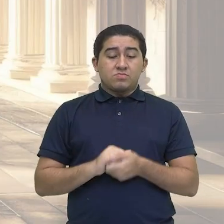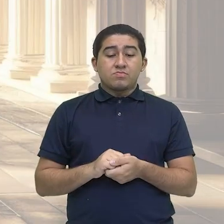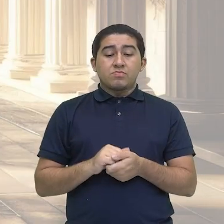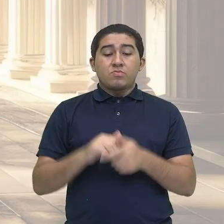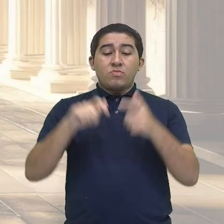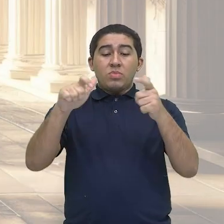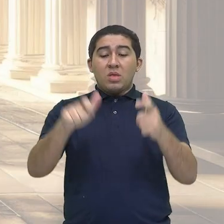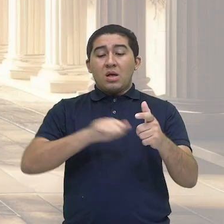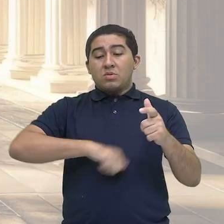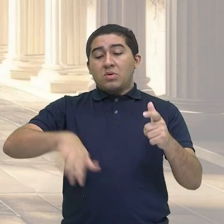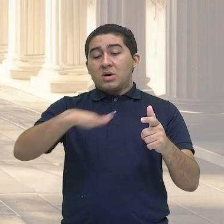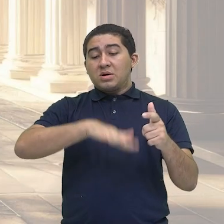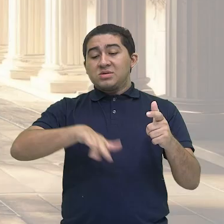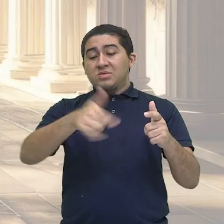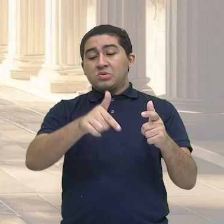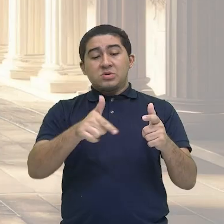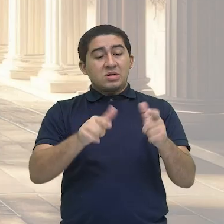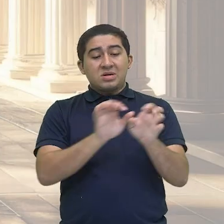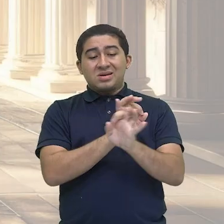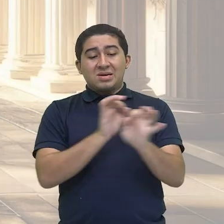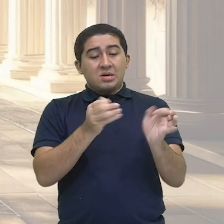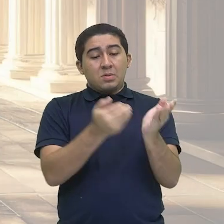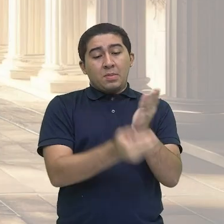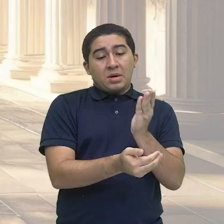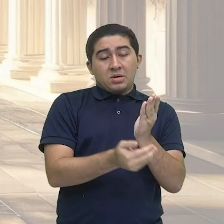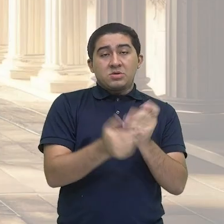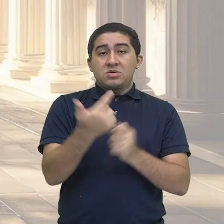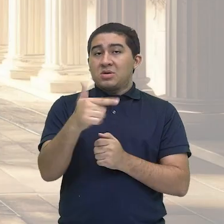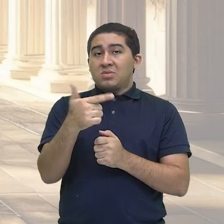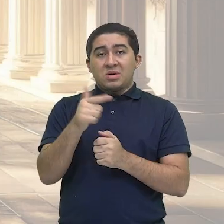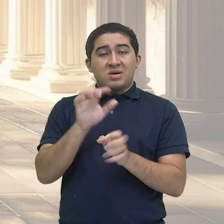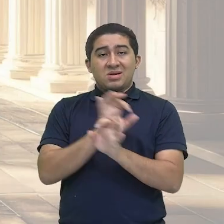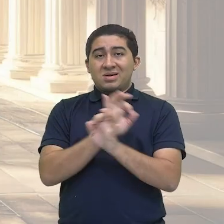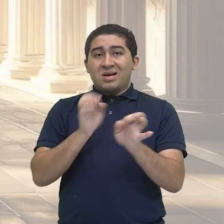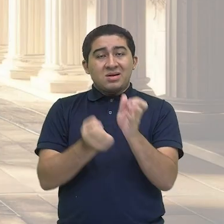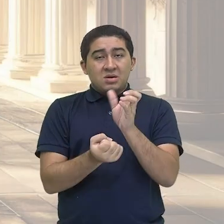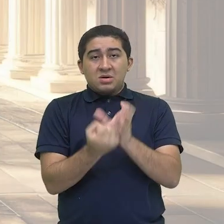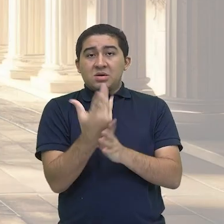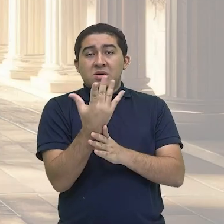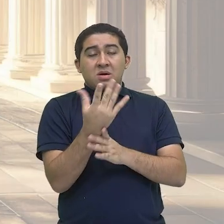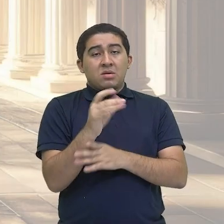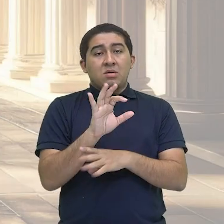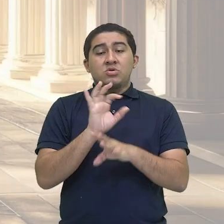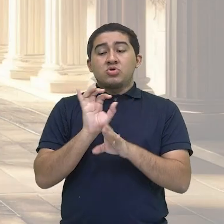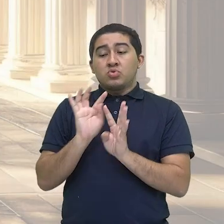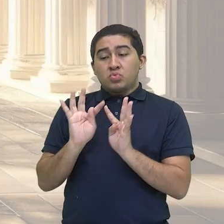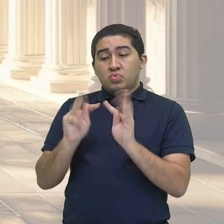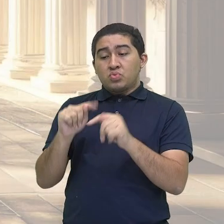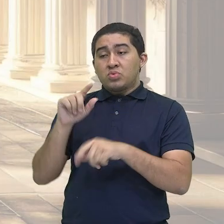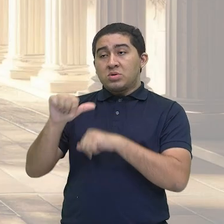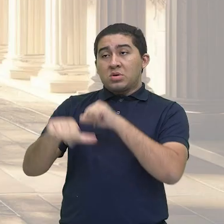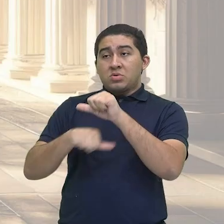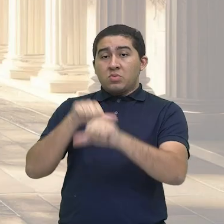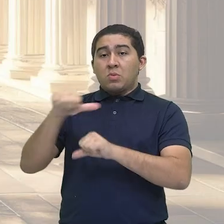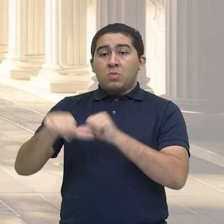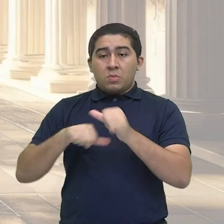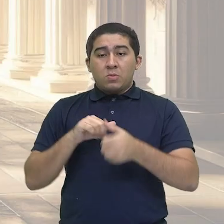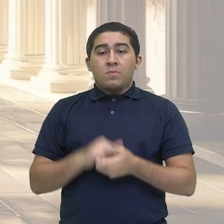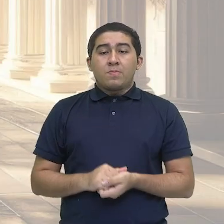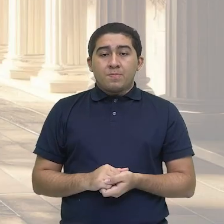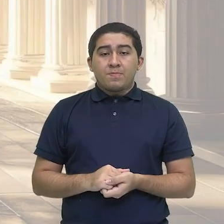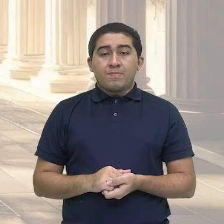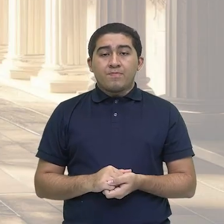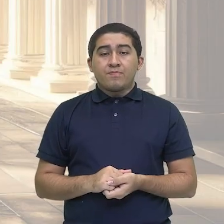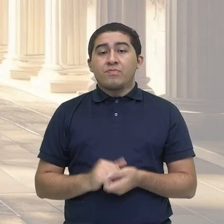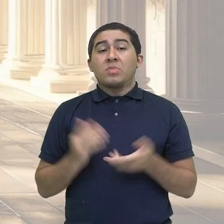natureza, nada se perde, nada se cria, tudo se transforma. E